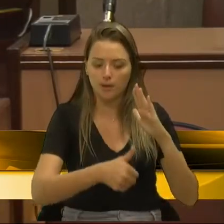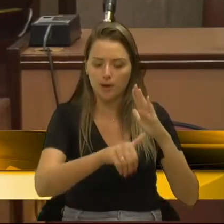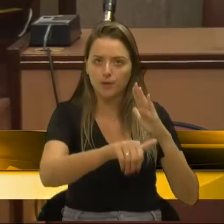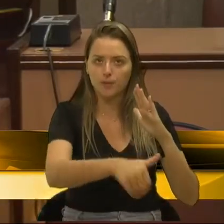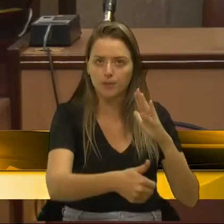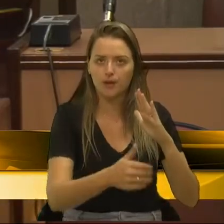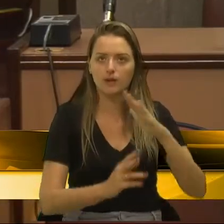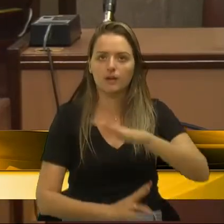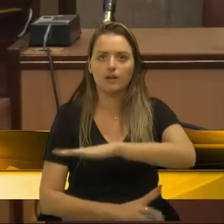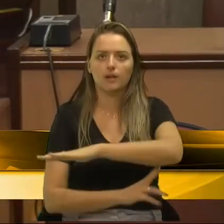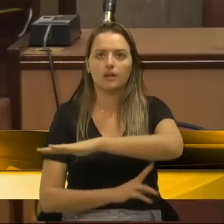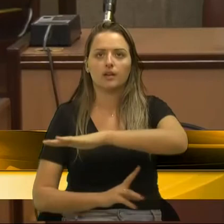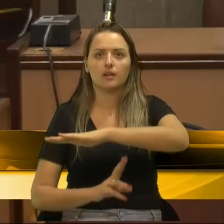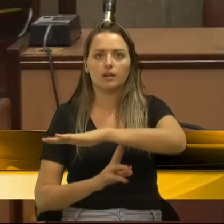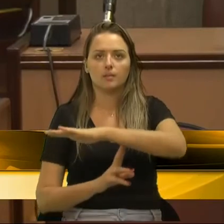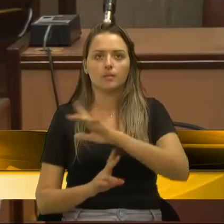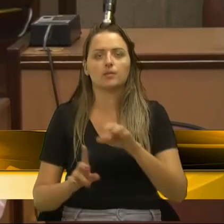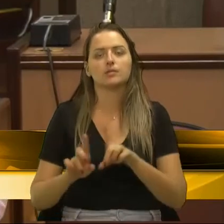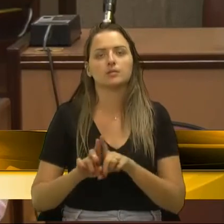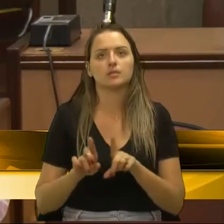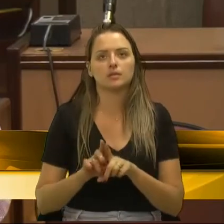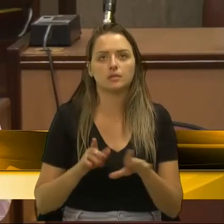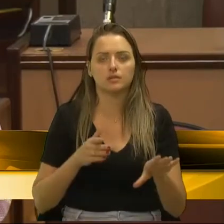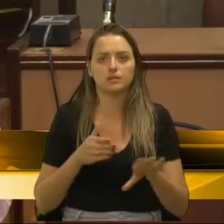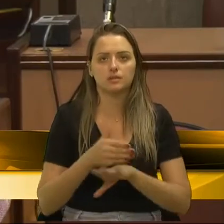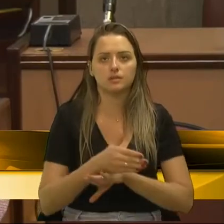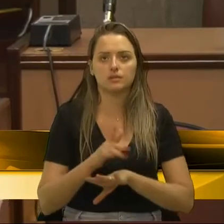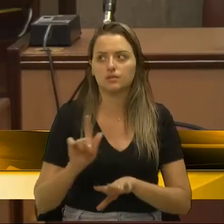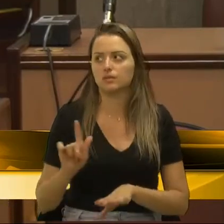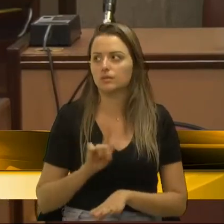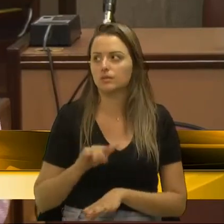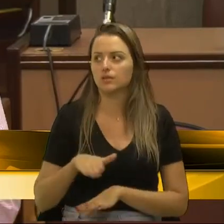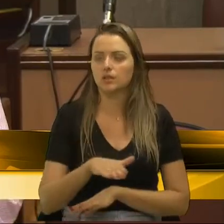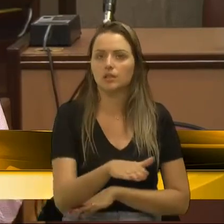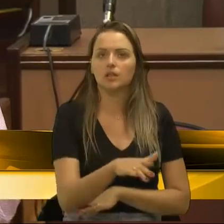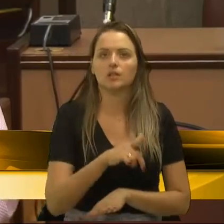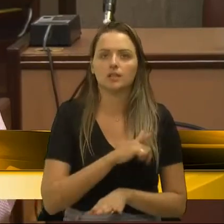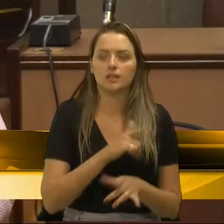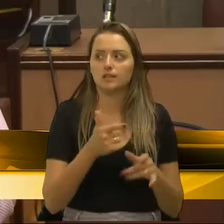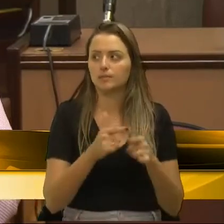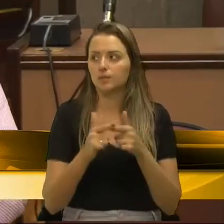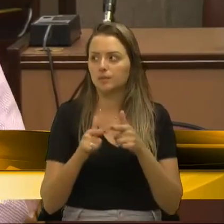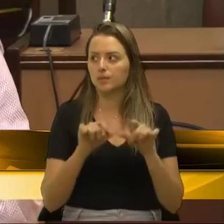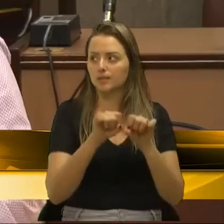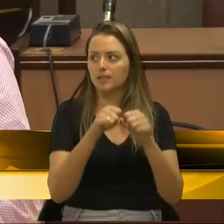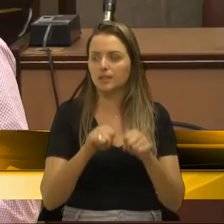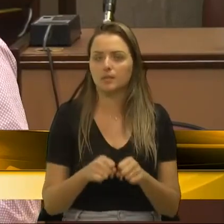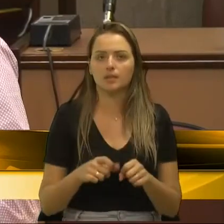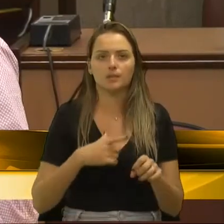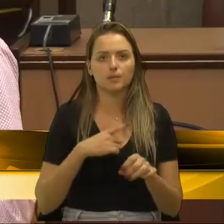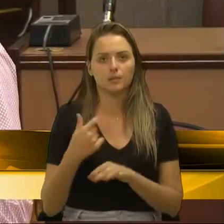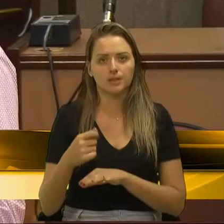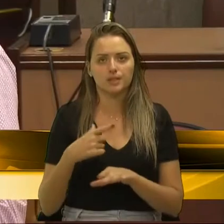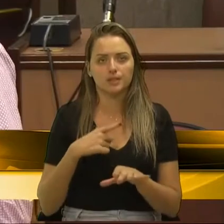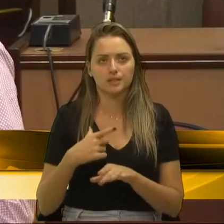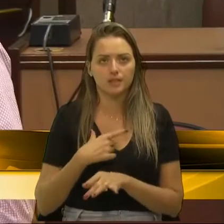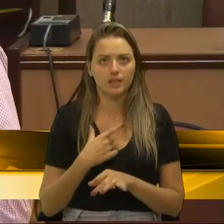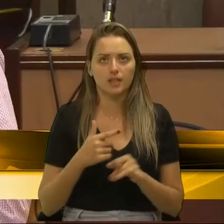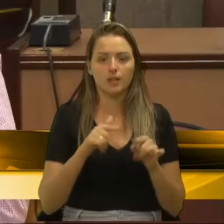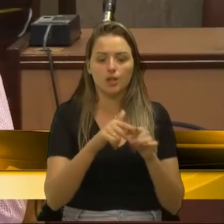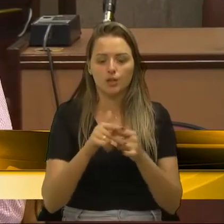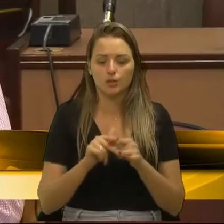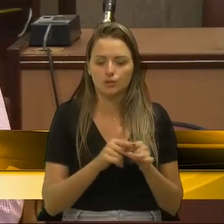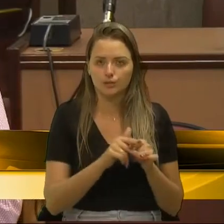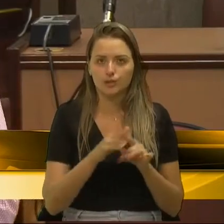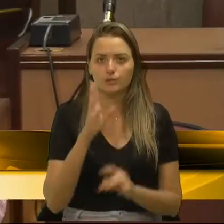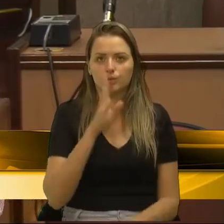ponte em que eu falei, próximo à entrada de Galópolis, está bastante danificada, tem que ter intervenções imediatas, a